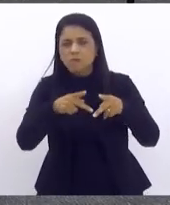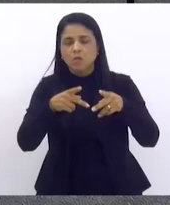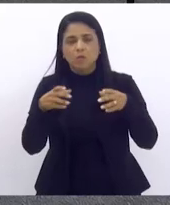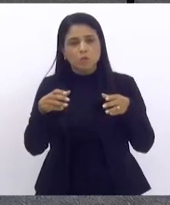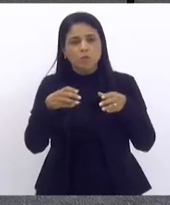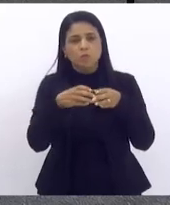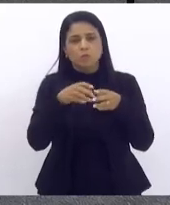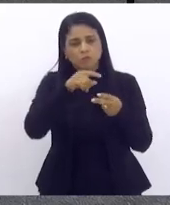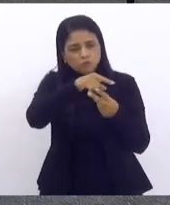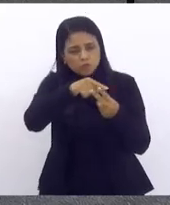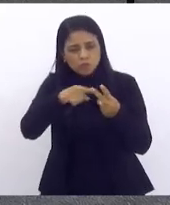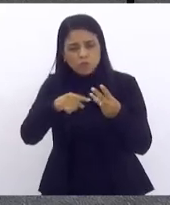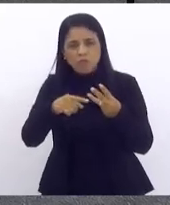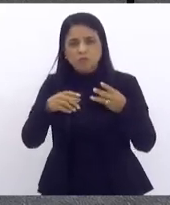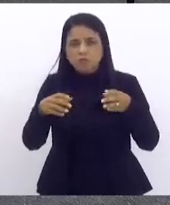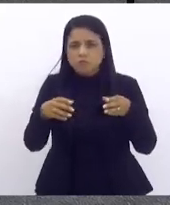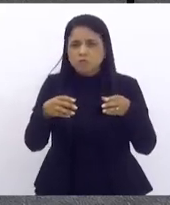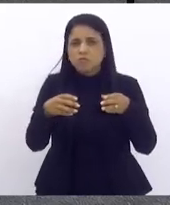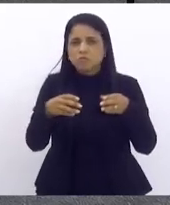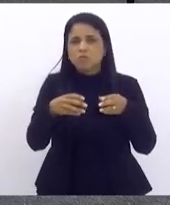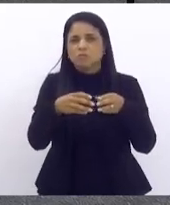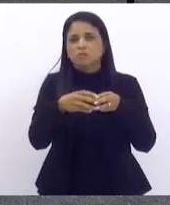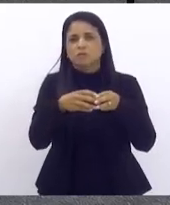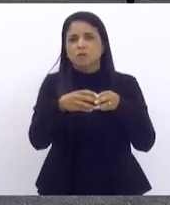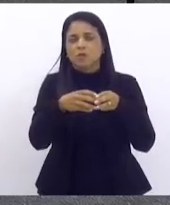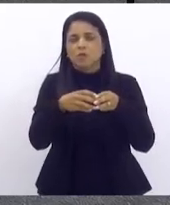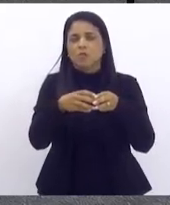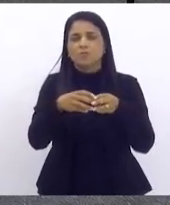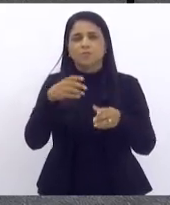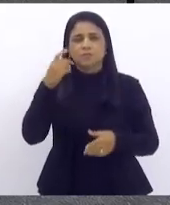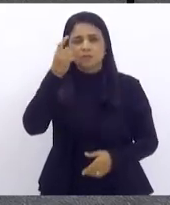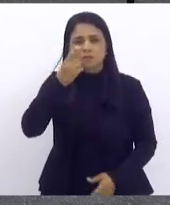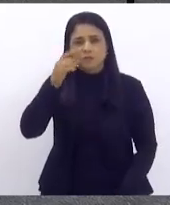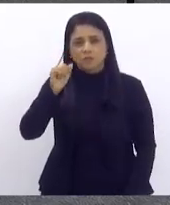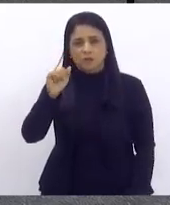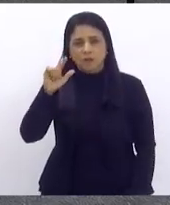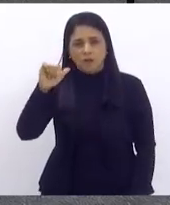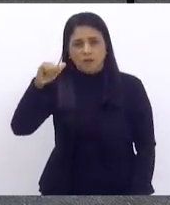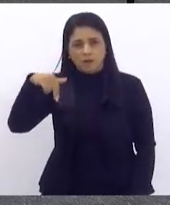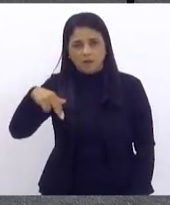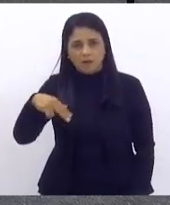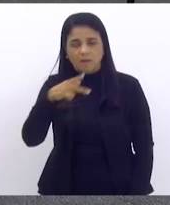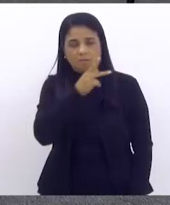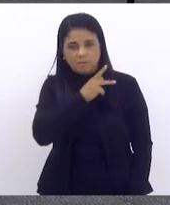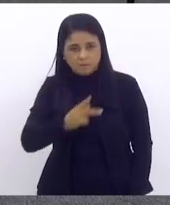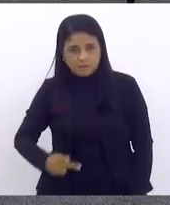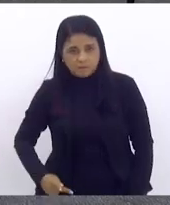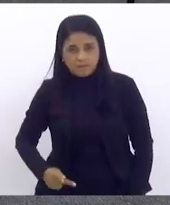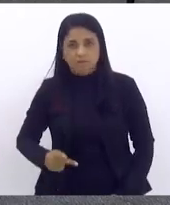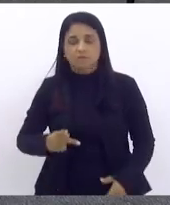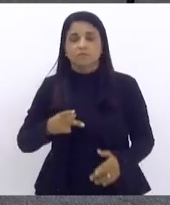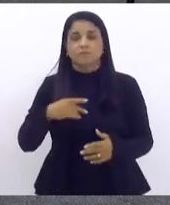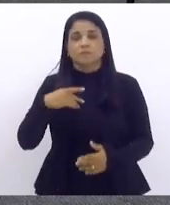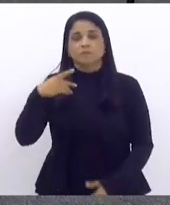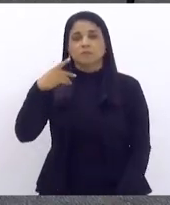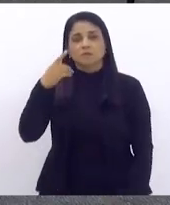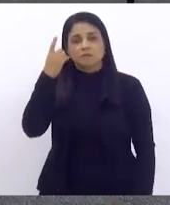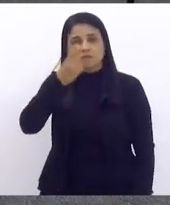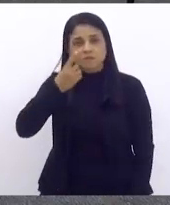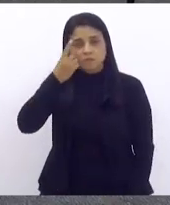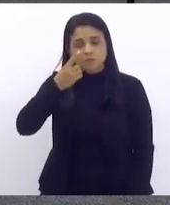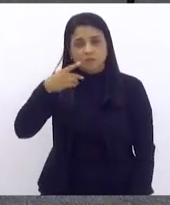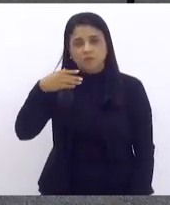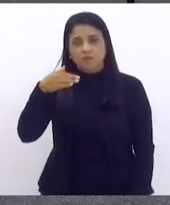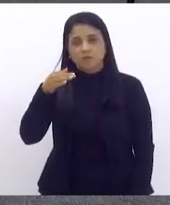Comissão de Combate à Desordem Urbana, presidida pelo deputado Alan Lopes, com o deputado Felipe Poubel como membro e